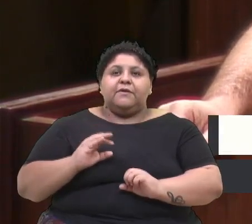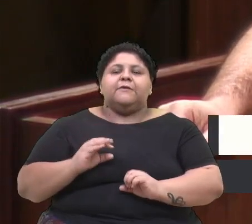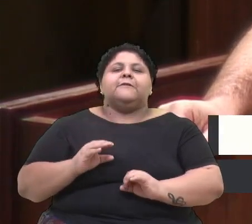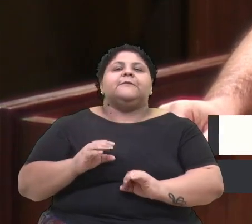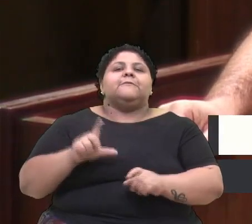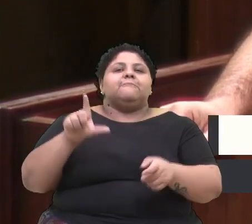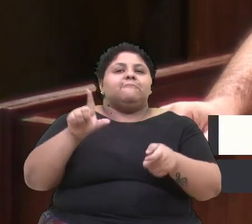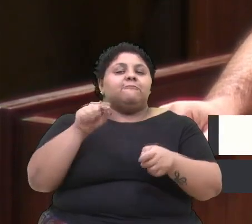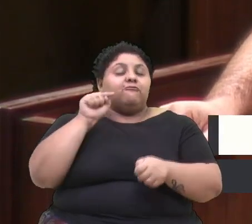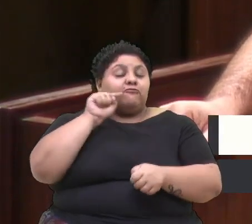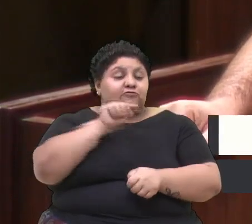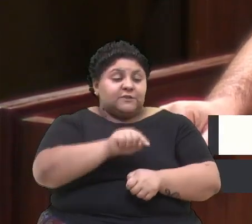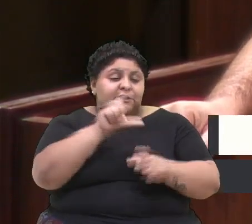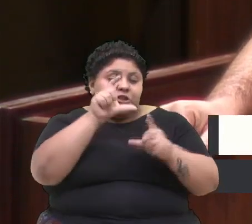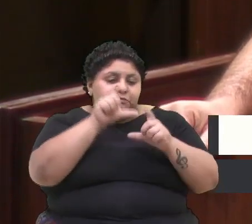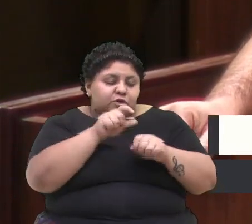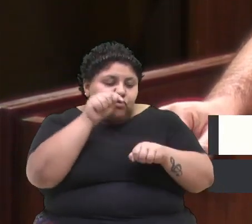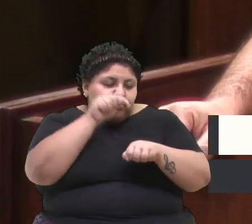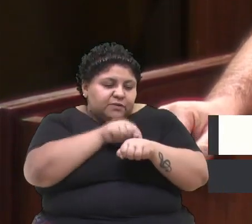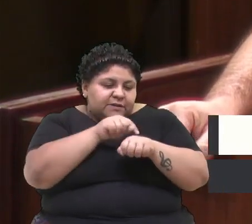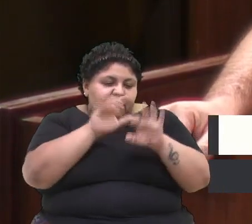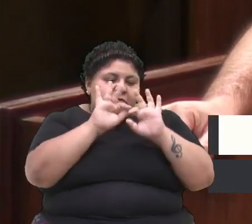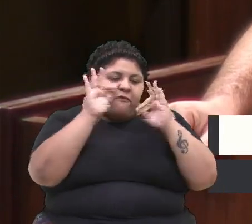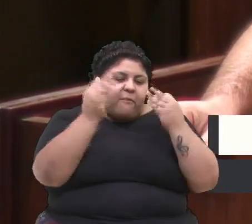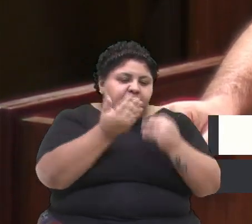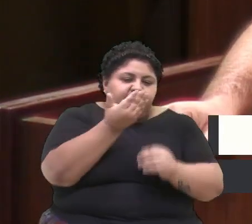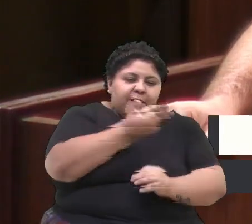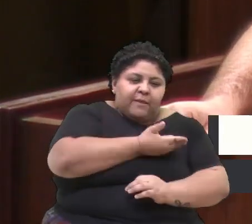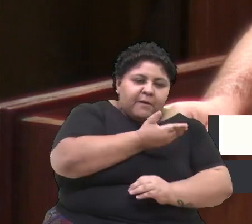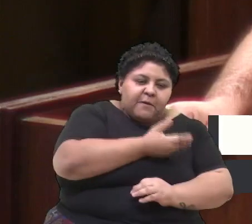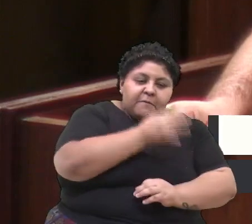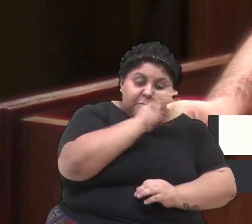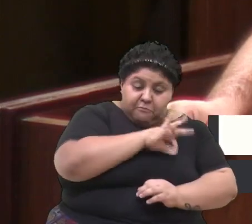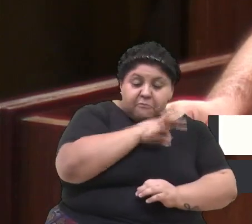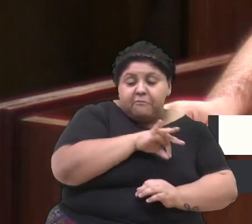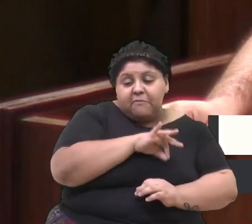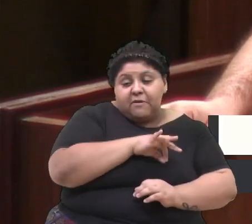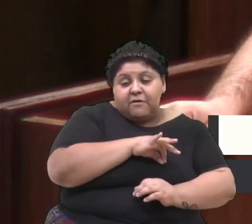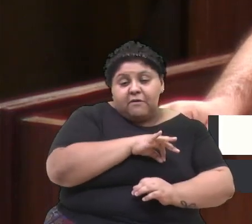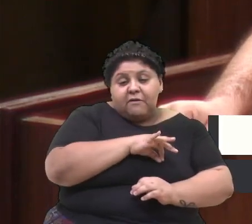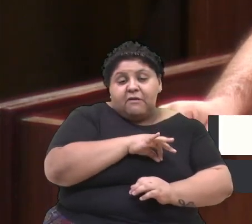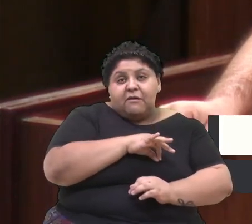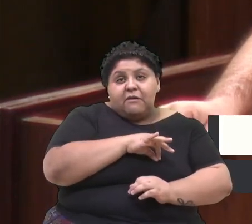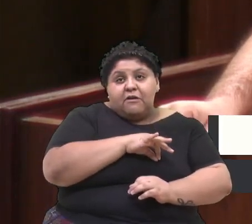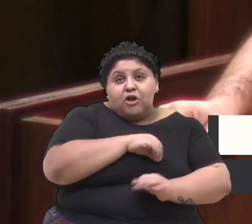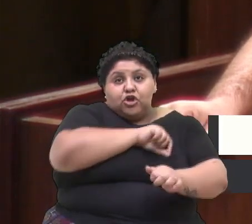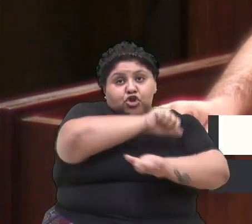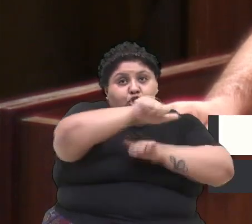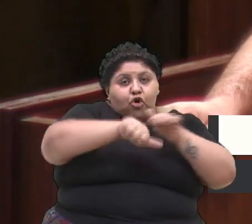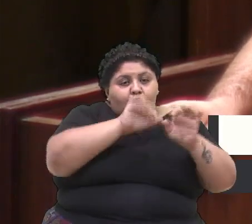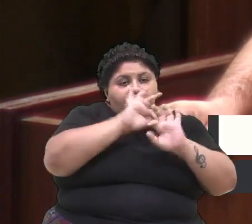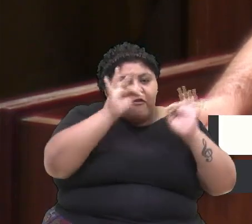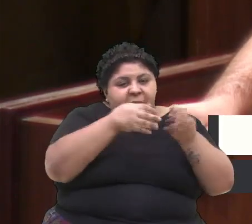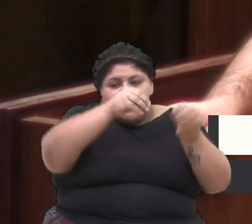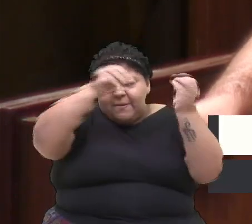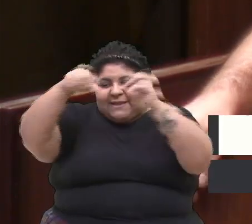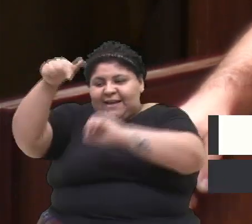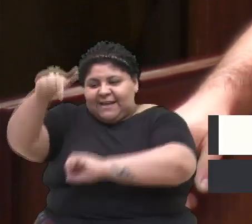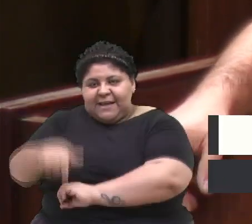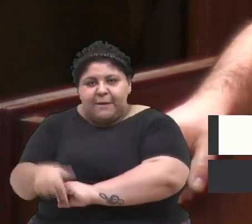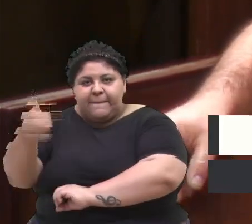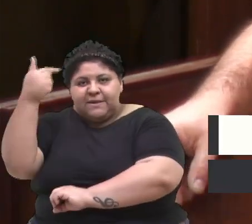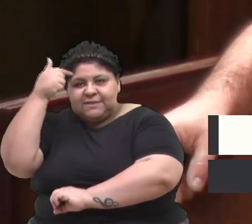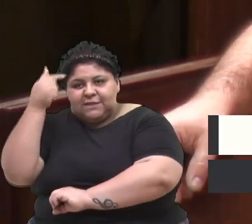filhos, do seu, né, sua fonte também de renda, né, para estar aqui pensando no bem da nossa comunidade. Então, quero